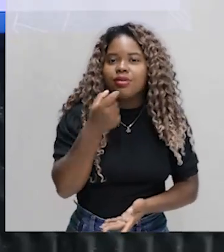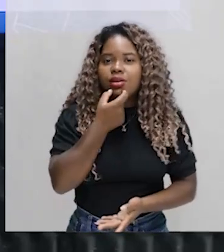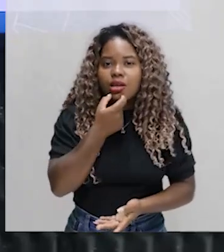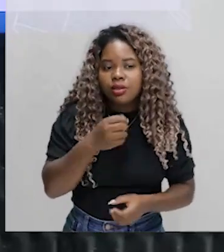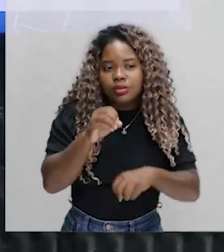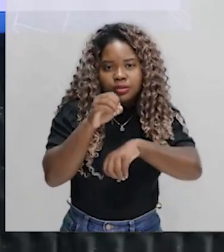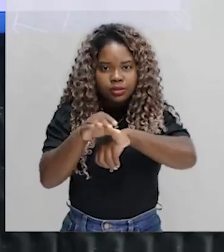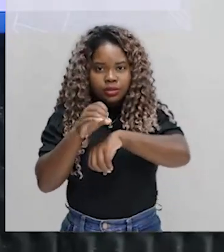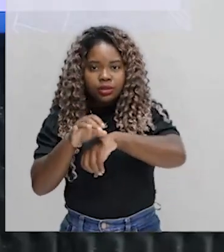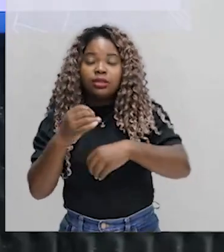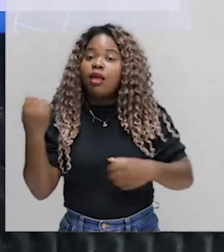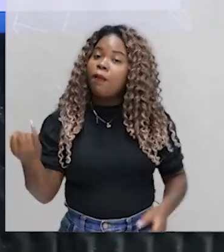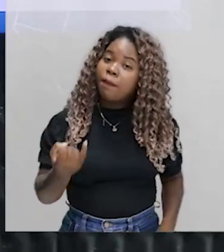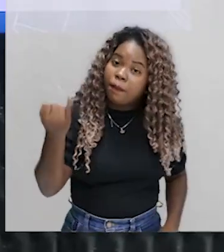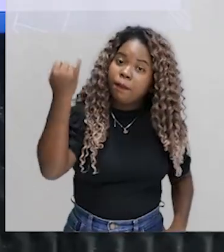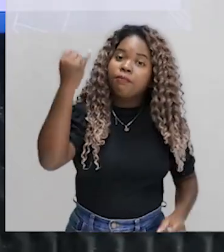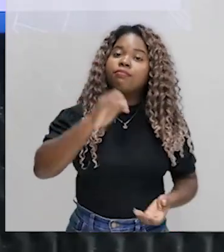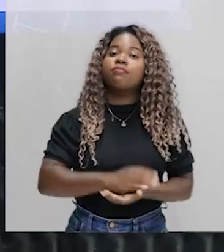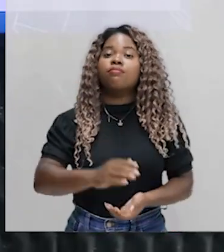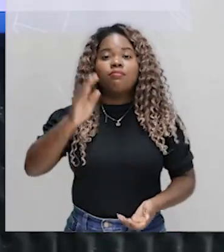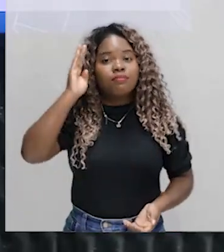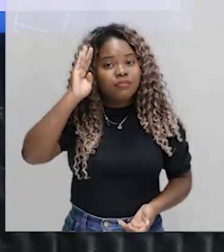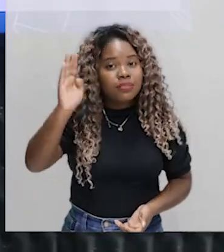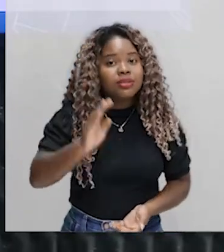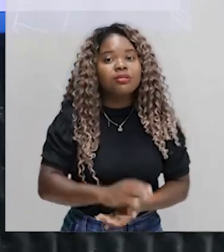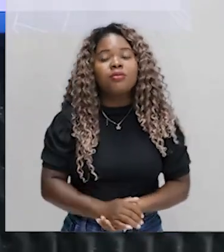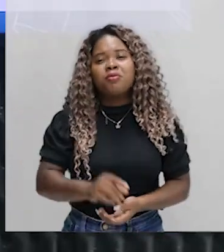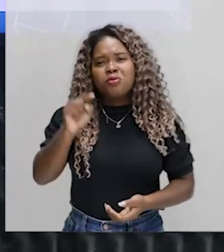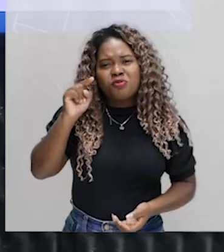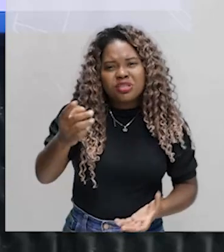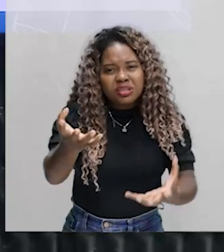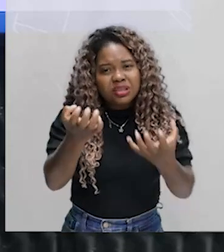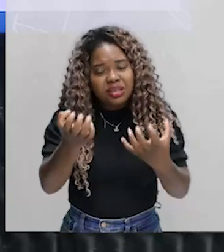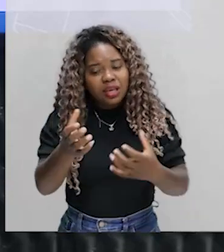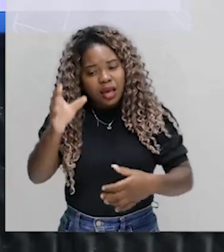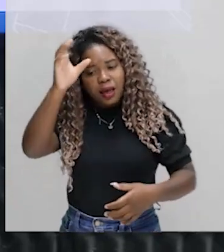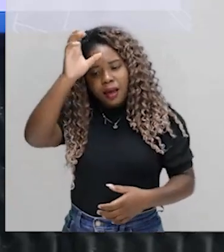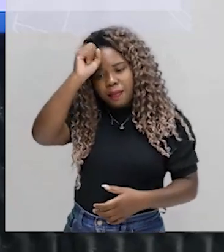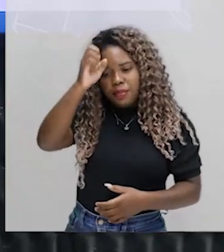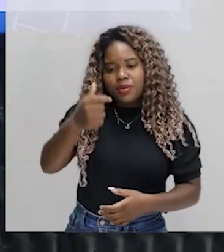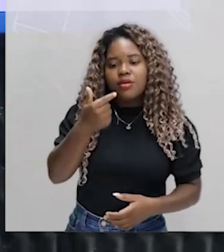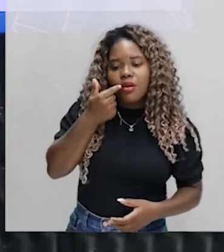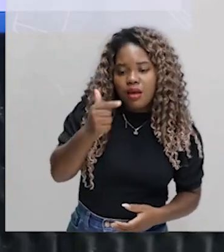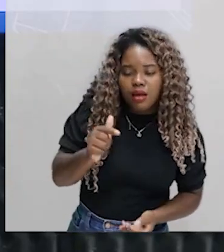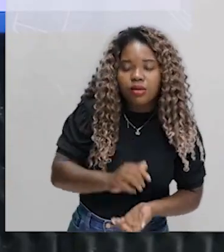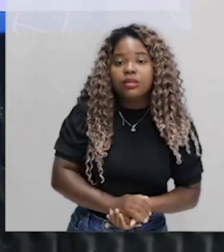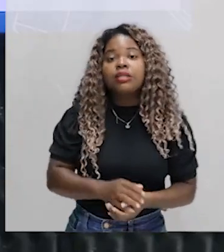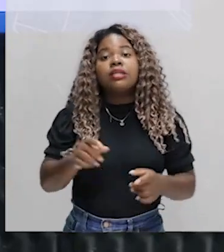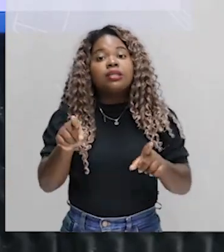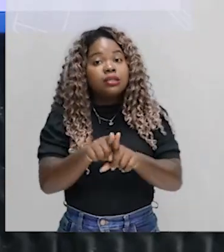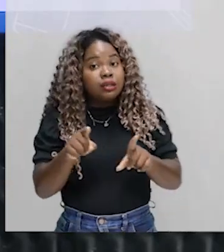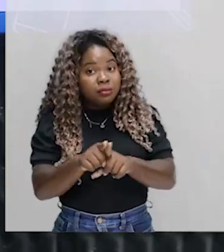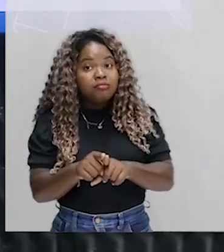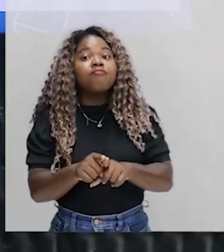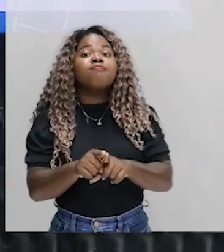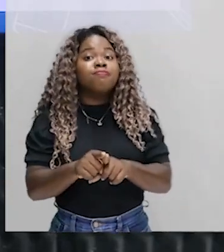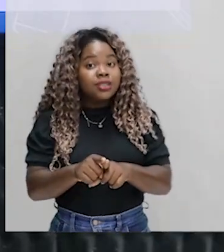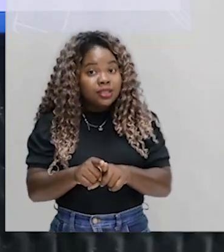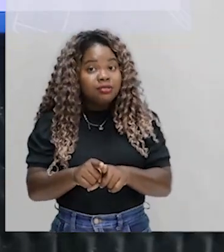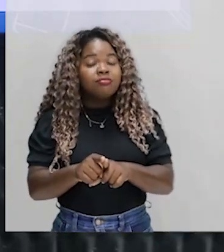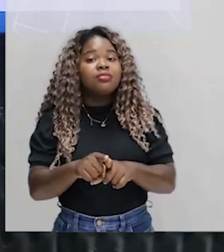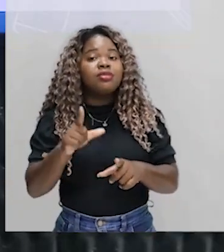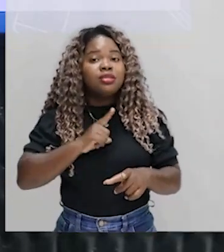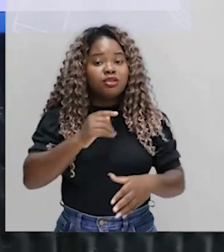dicas. E é bem interessante, principalmente para quem quer aprender uma língua e para quem vai fazer